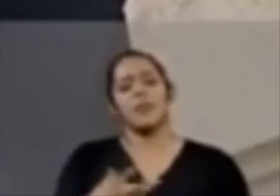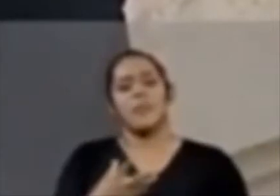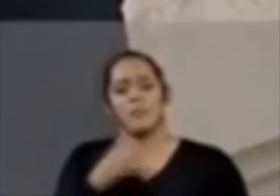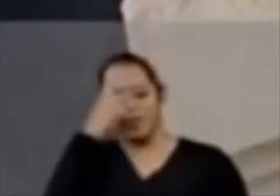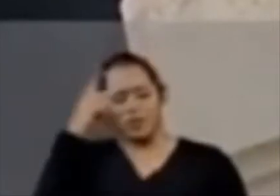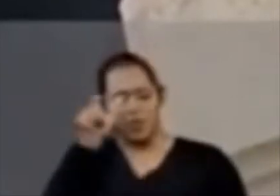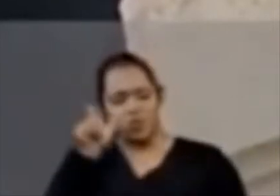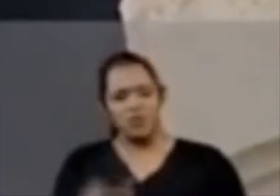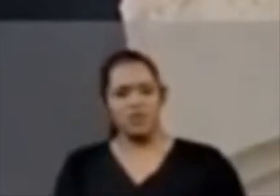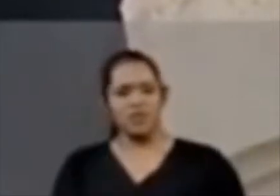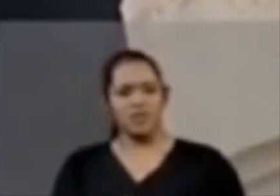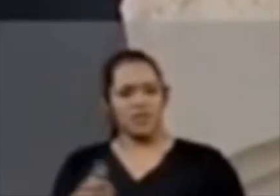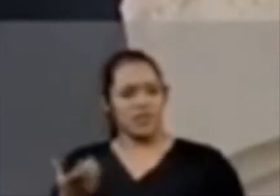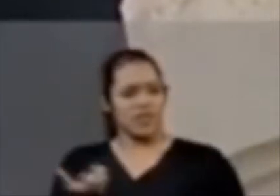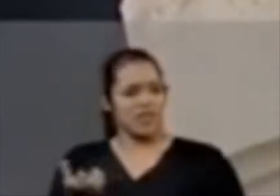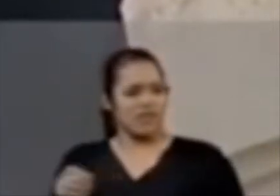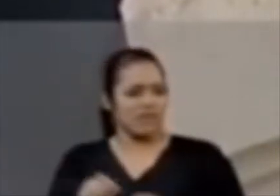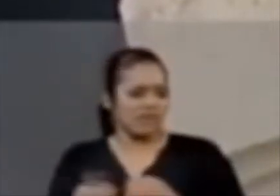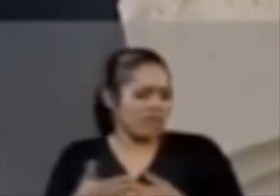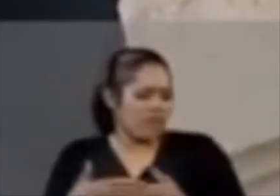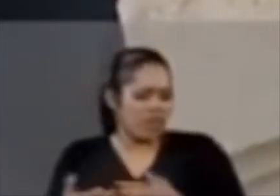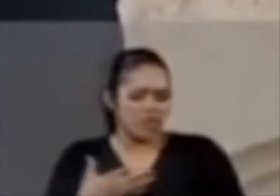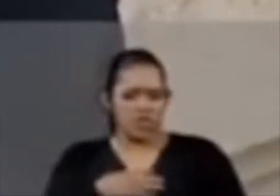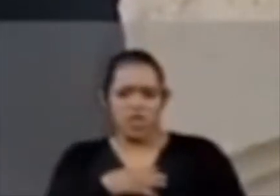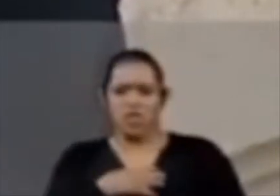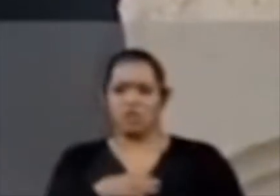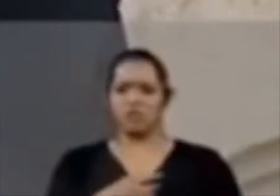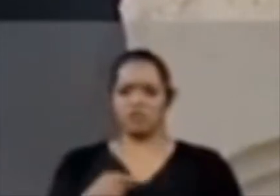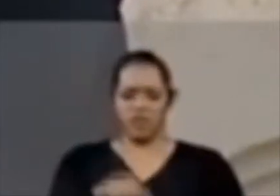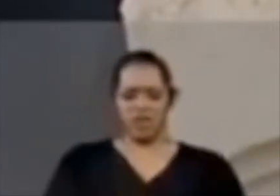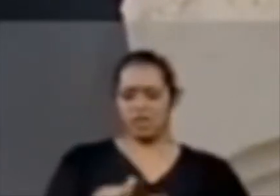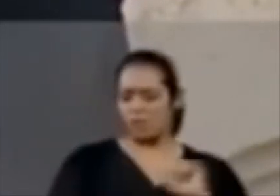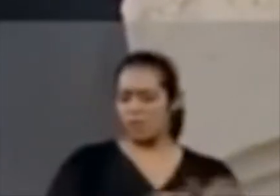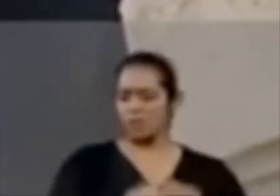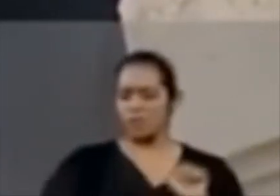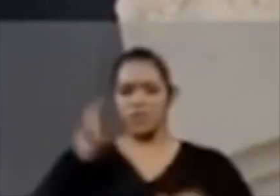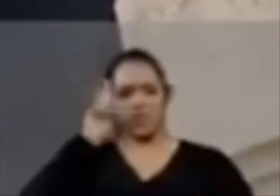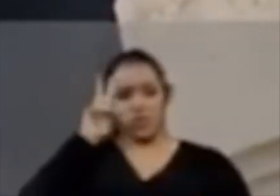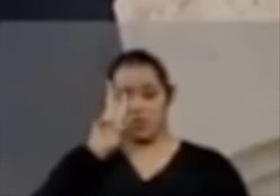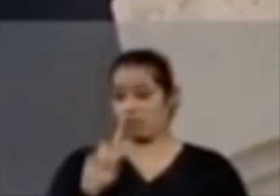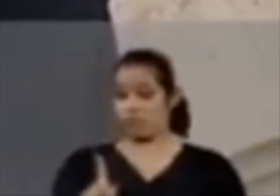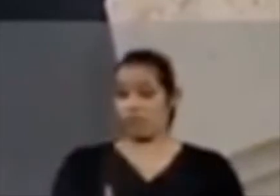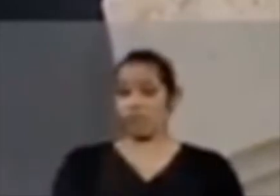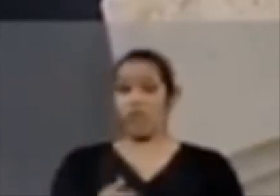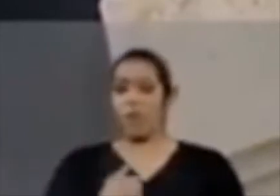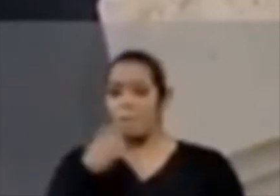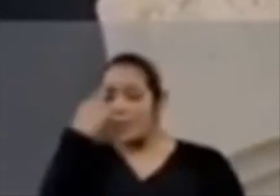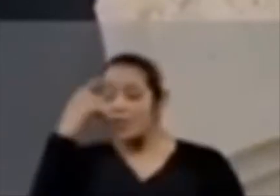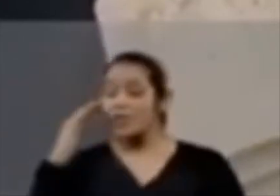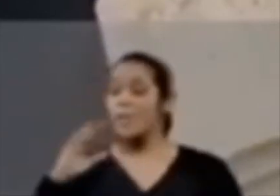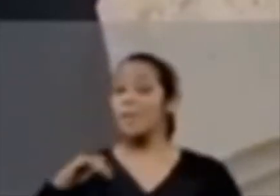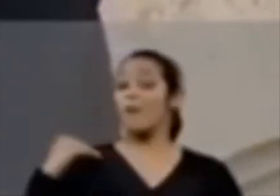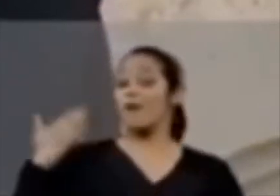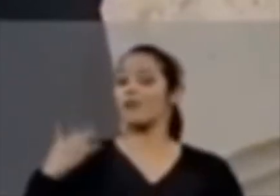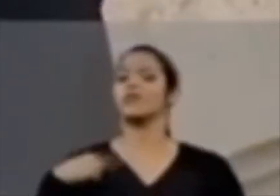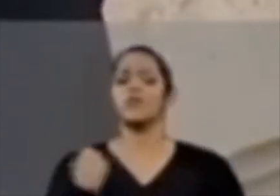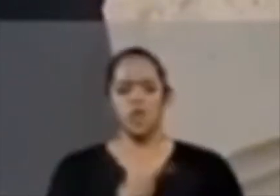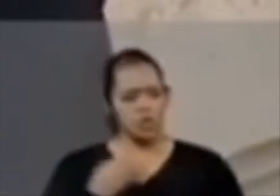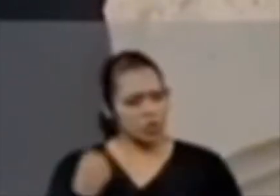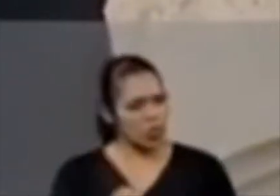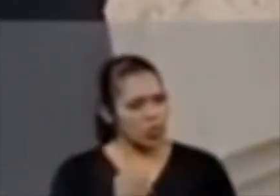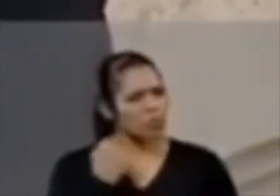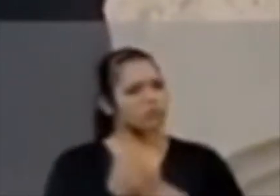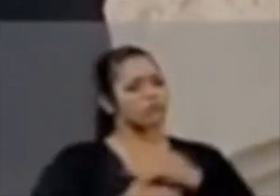como li lá atrás, mas penso mais. somos também